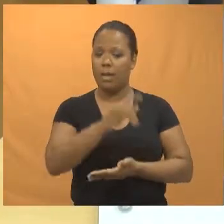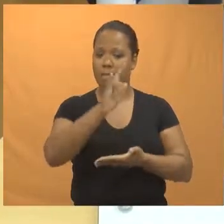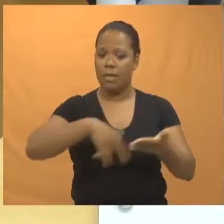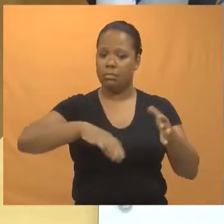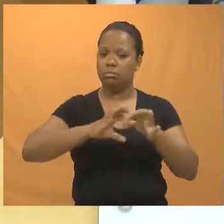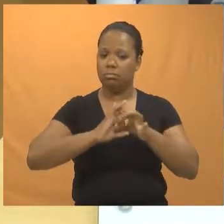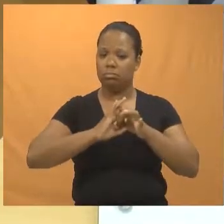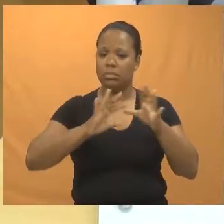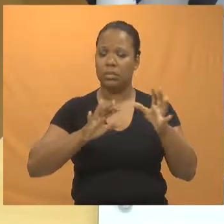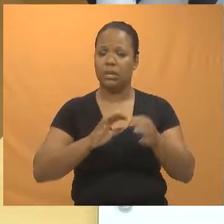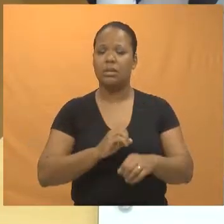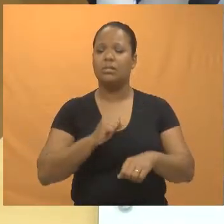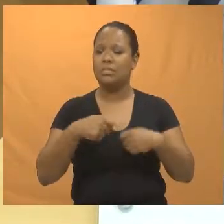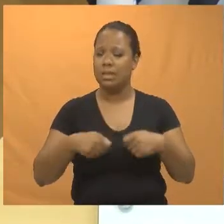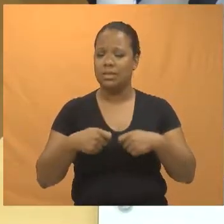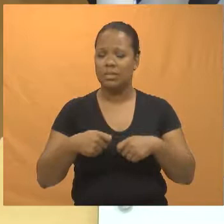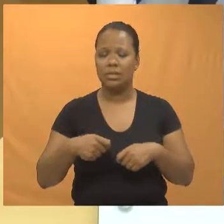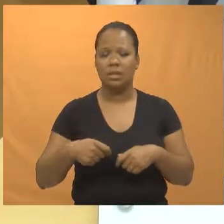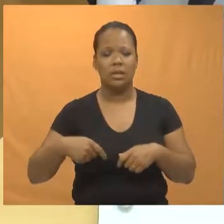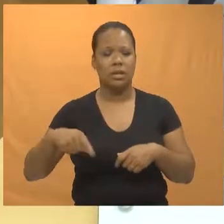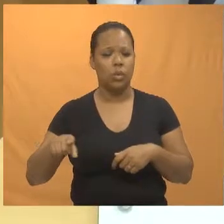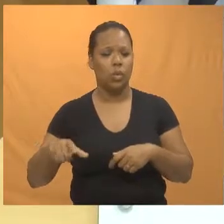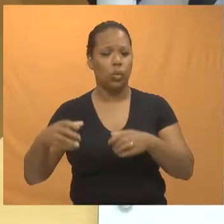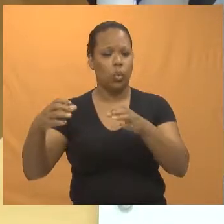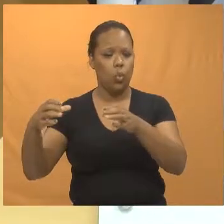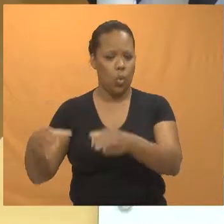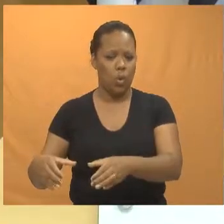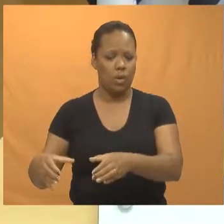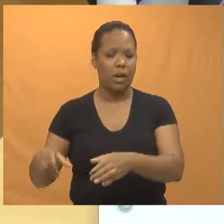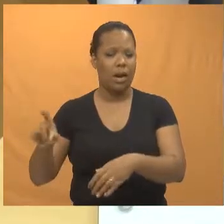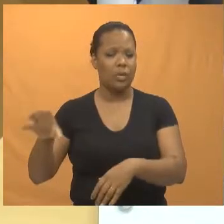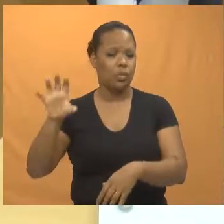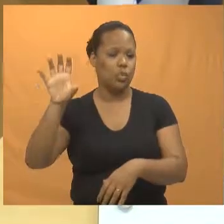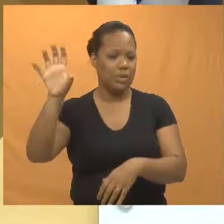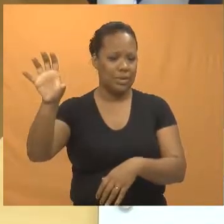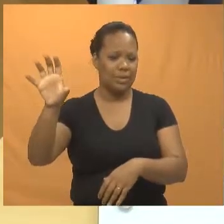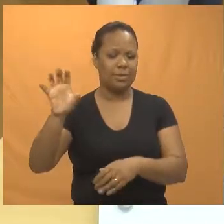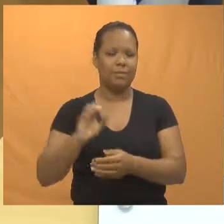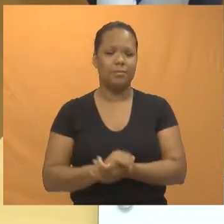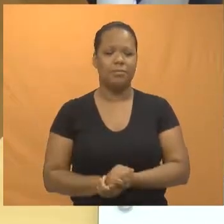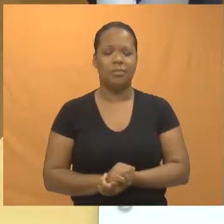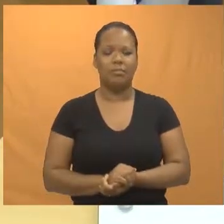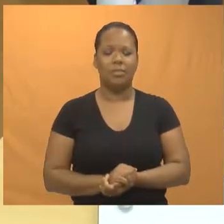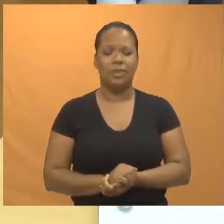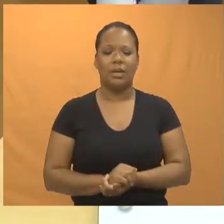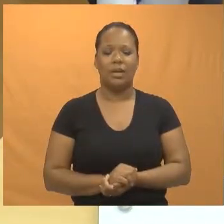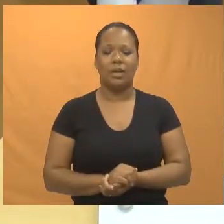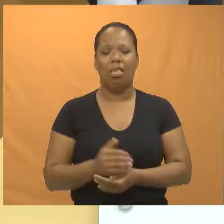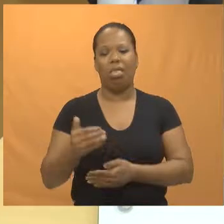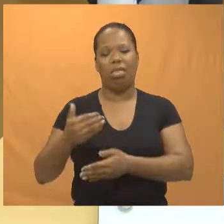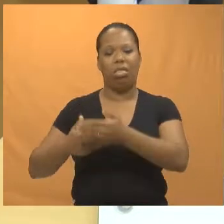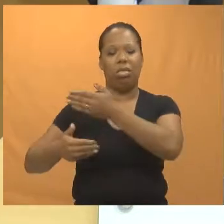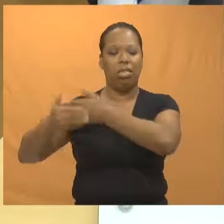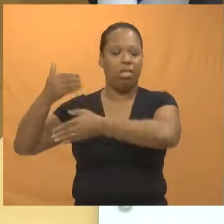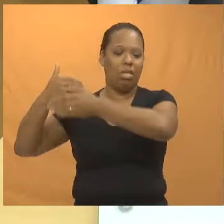ambiental, precisa recorrer a outros órgãos, em especial do Estado, a gente desacelera. A gente